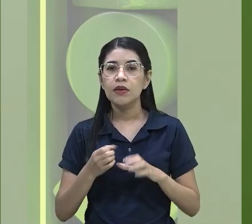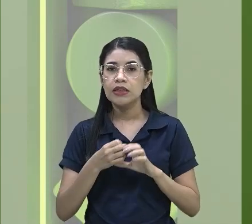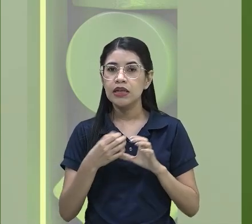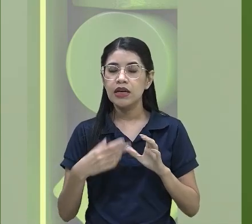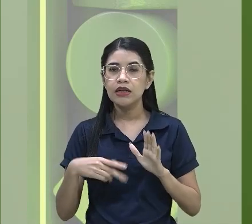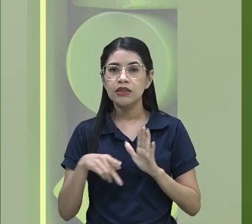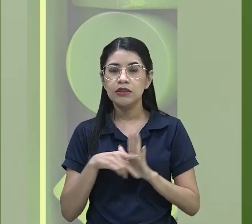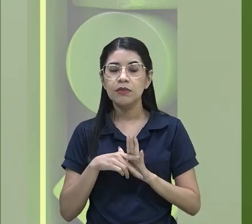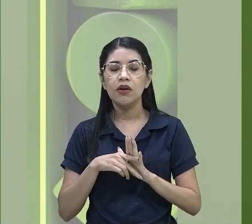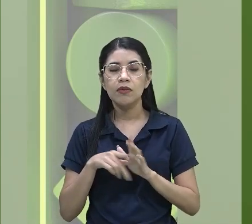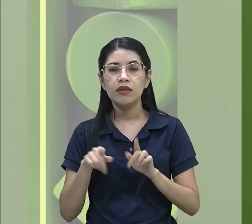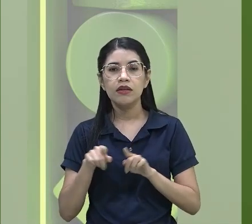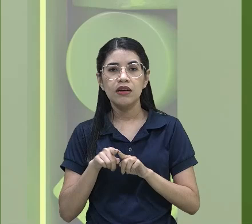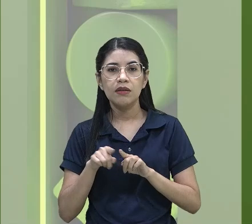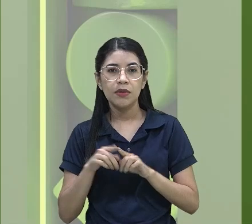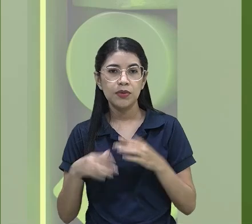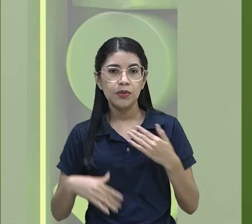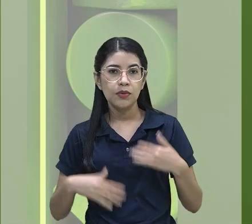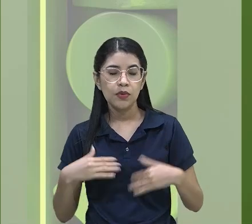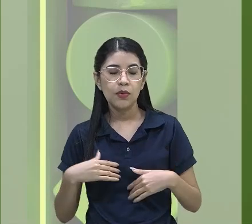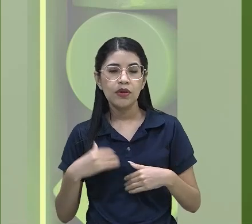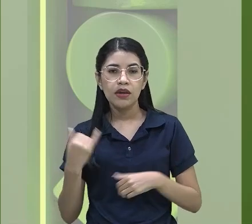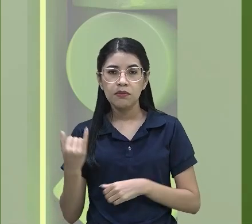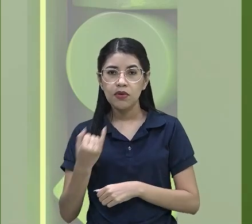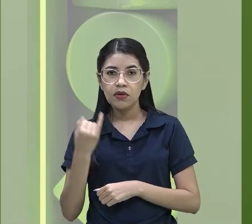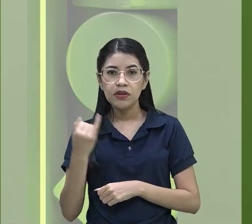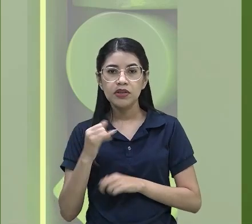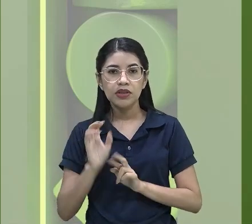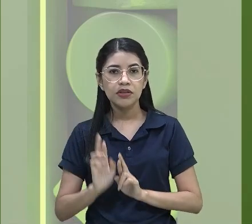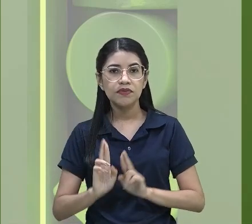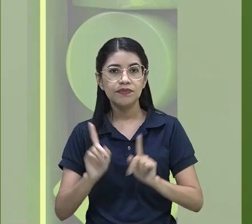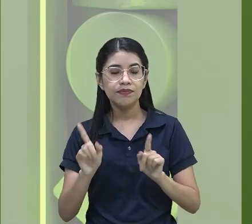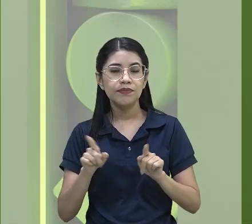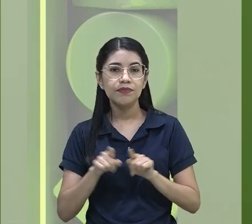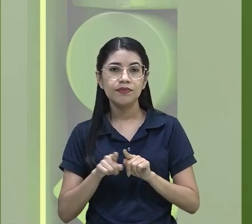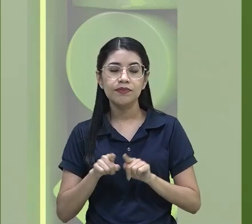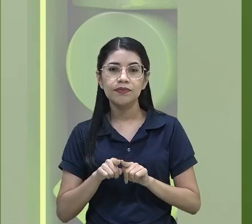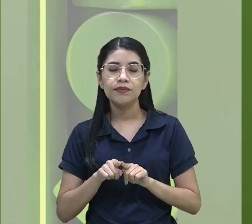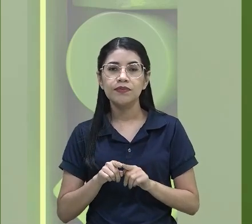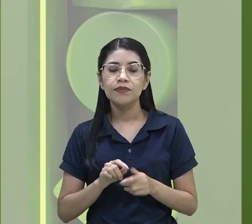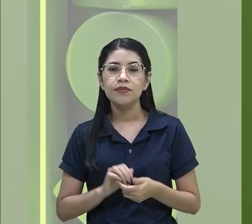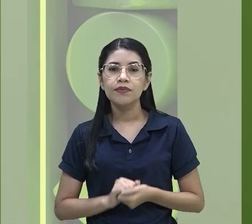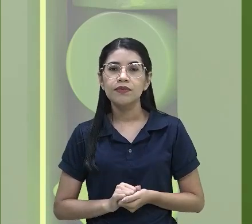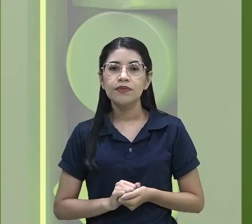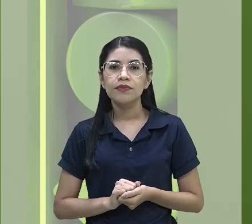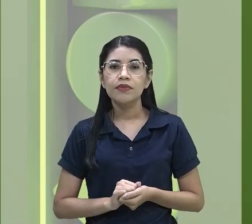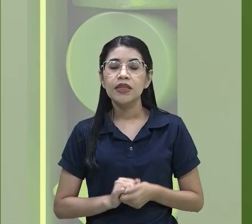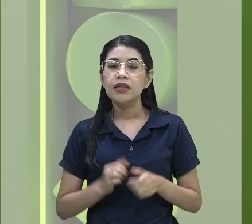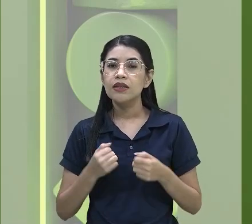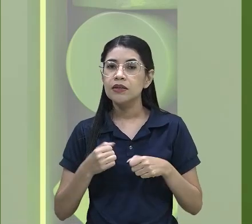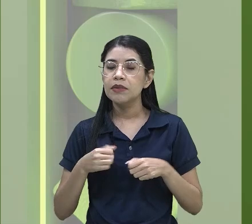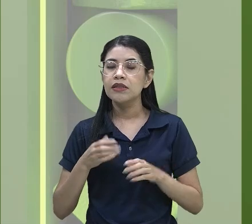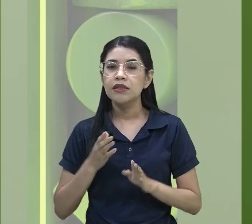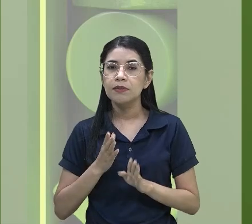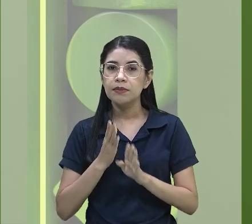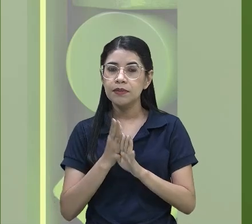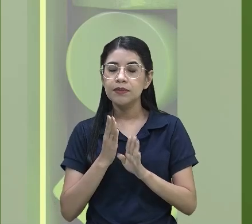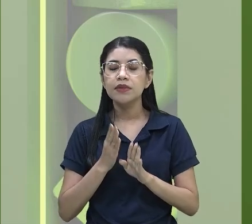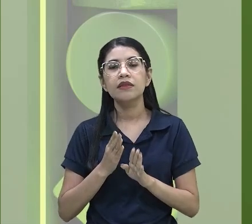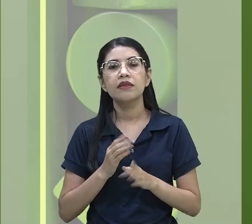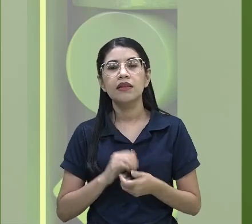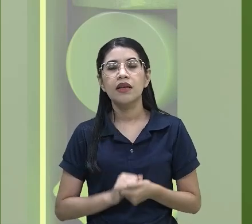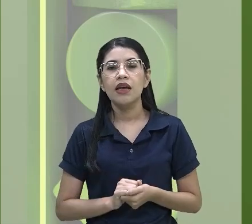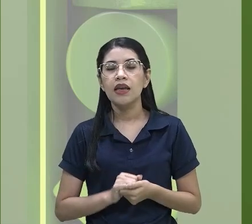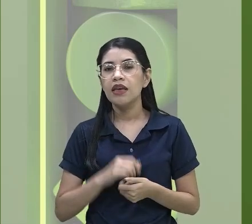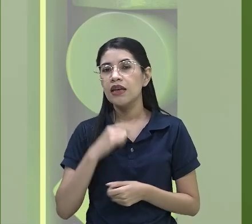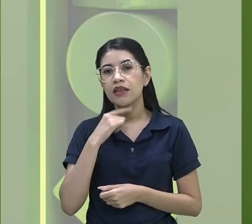característica anatômica tão peculiar e tão importante, diferente, né, e ainda ser descoberta, é que a gente ainda não entende um